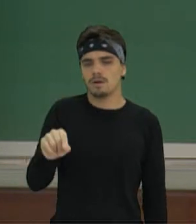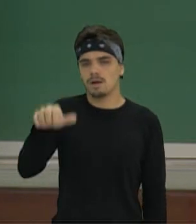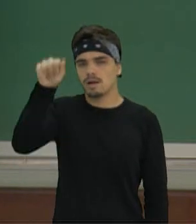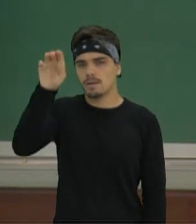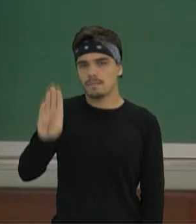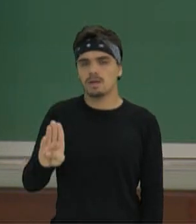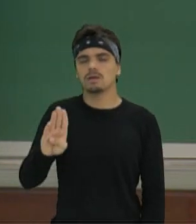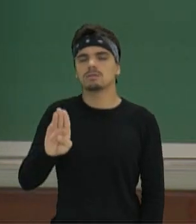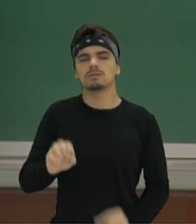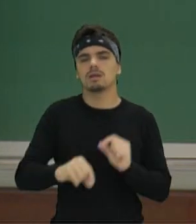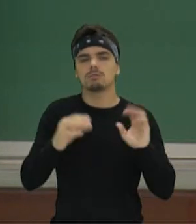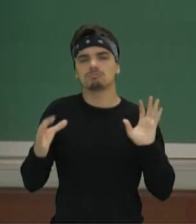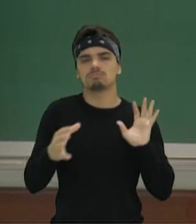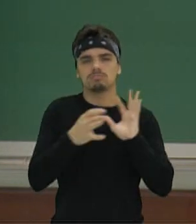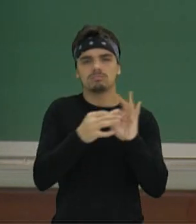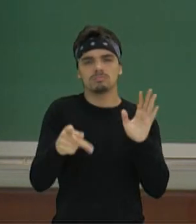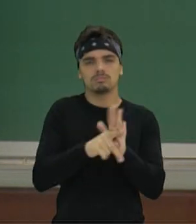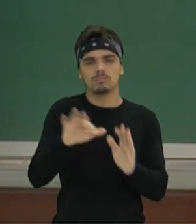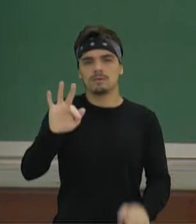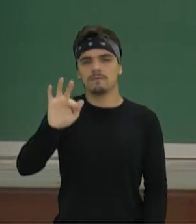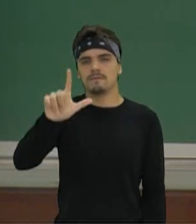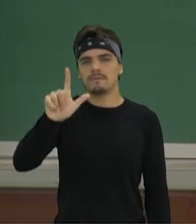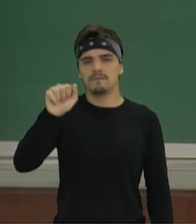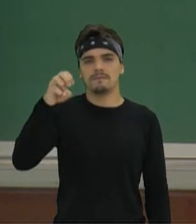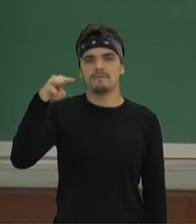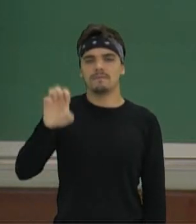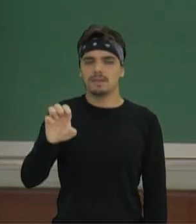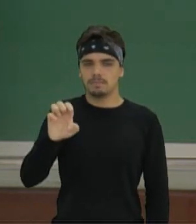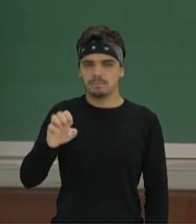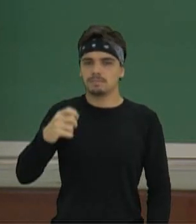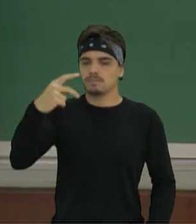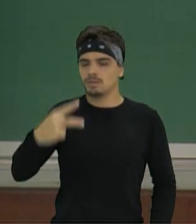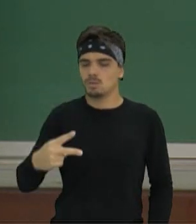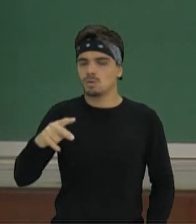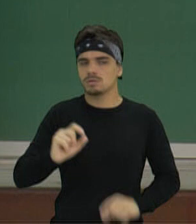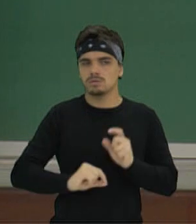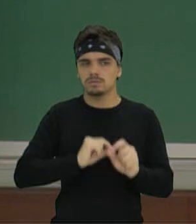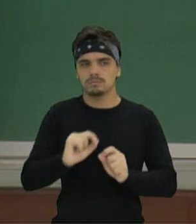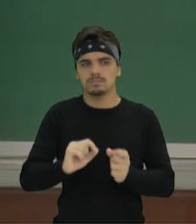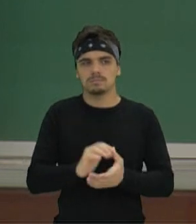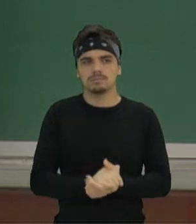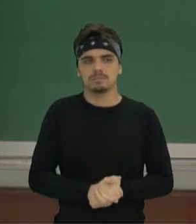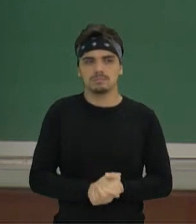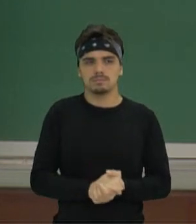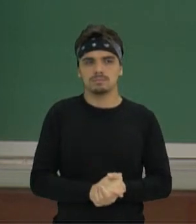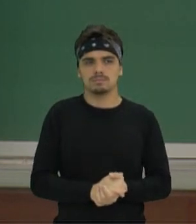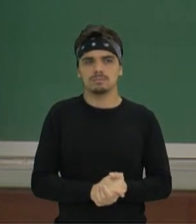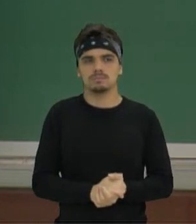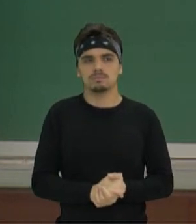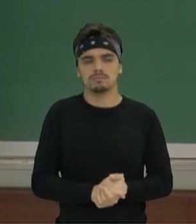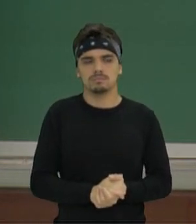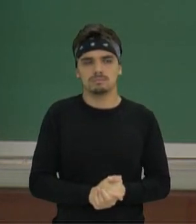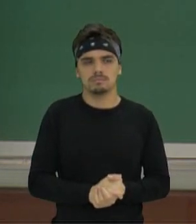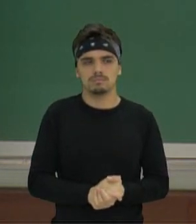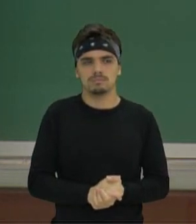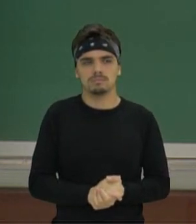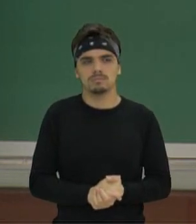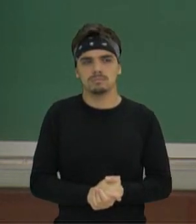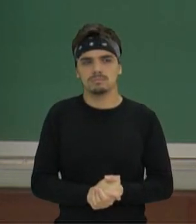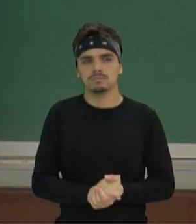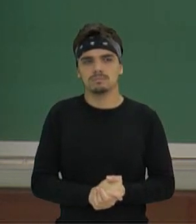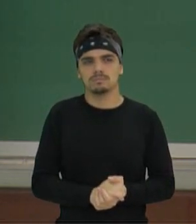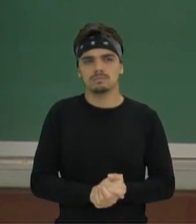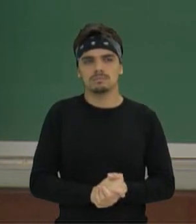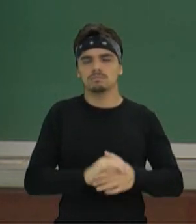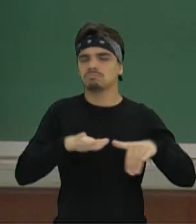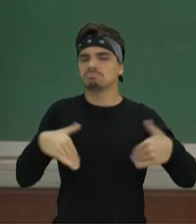B, define a palavra flame, tá? Number 2. When she says she was just a flame, she means that. Quando